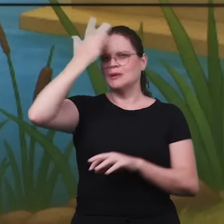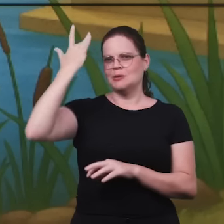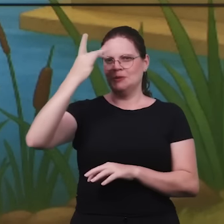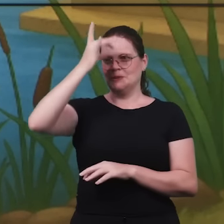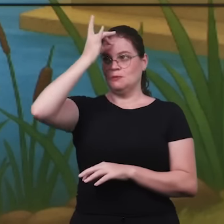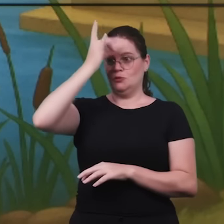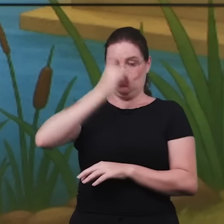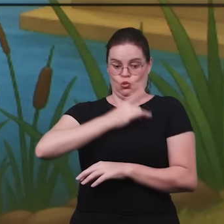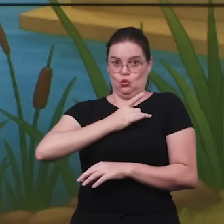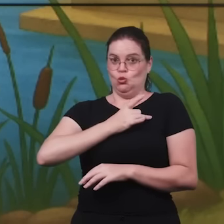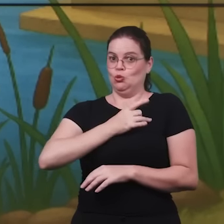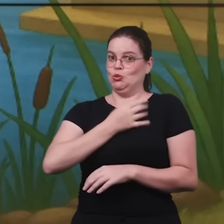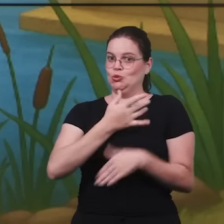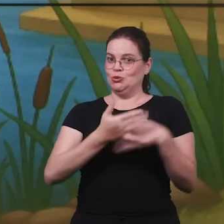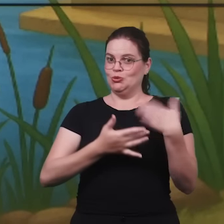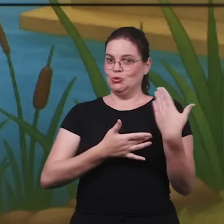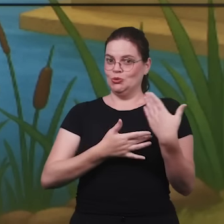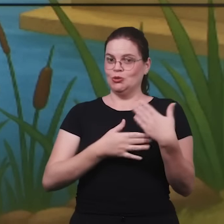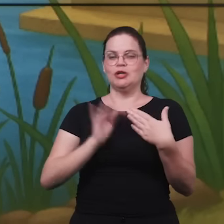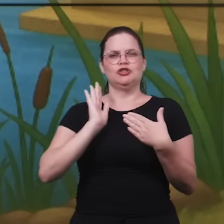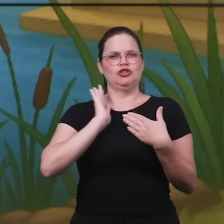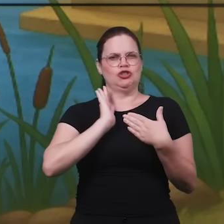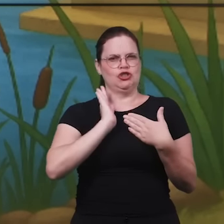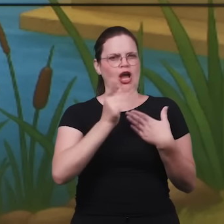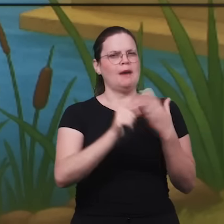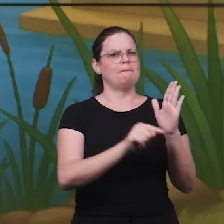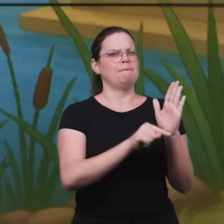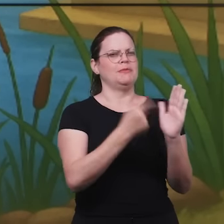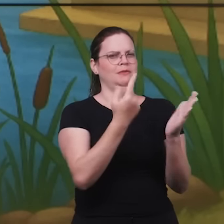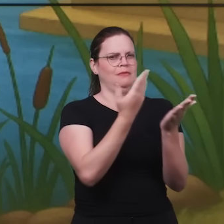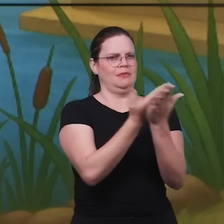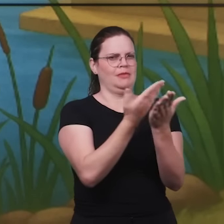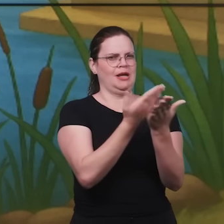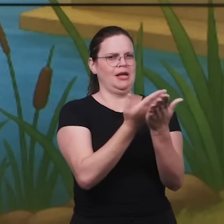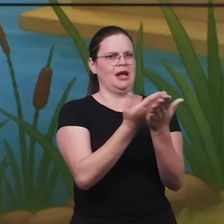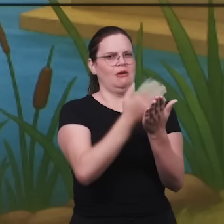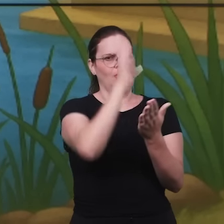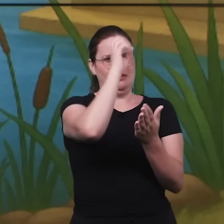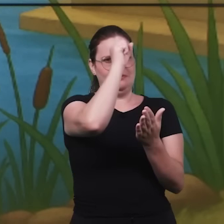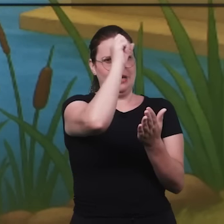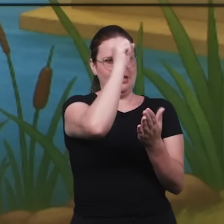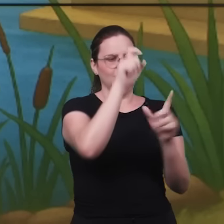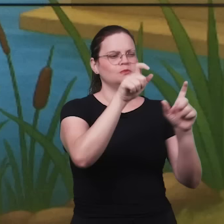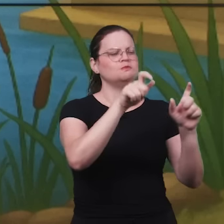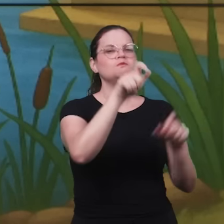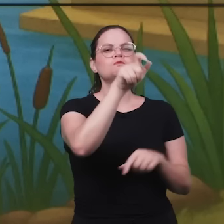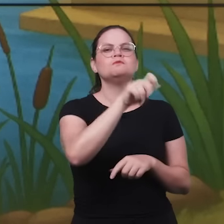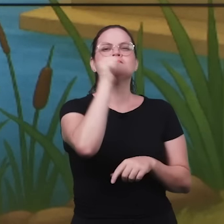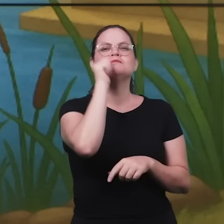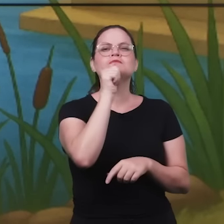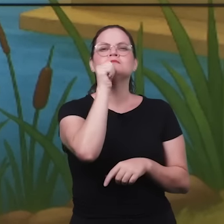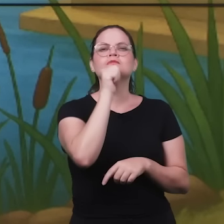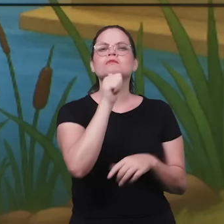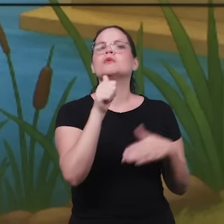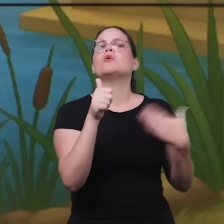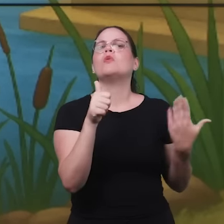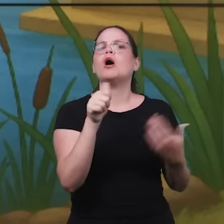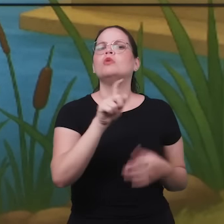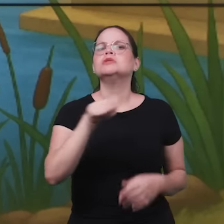sobre mim. Aprendemos na primeira aula sobre alguém que tinha o Espírito de Deus sobre ela. Quem foi